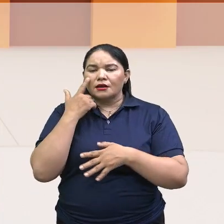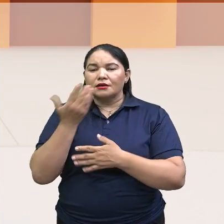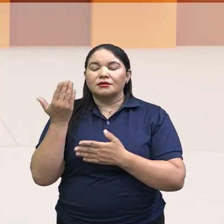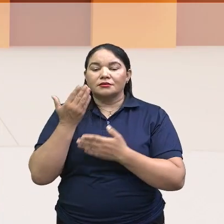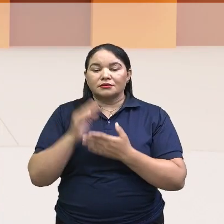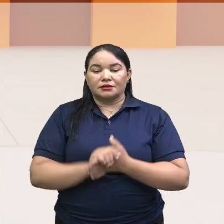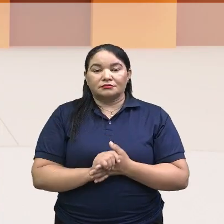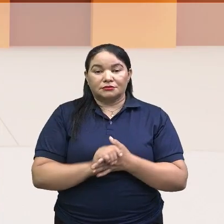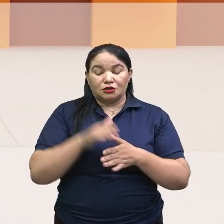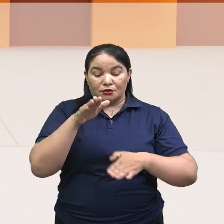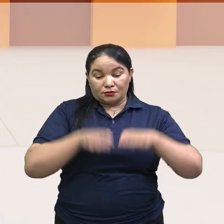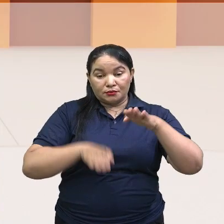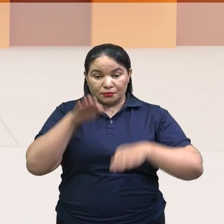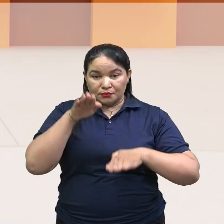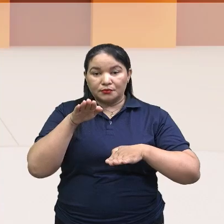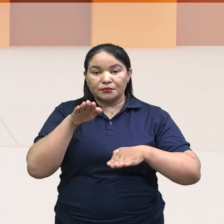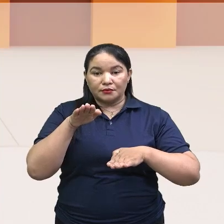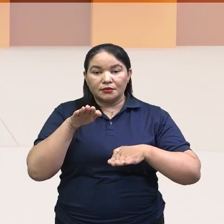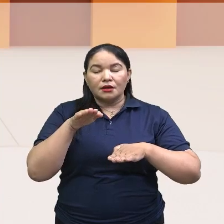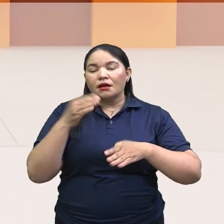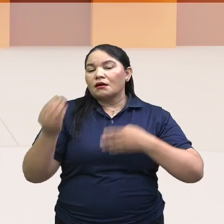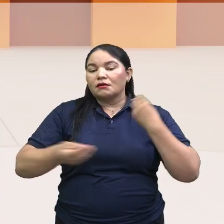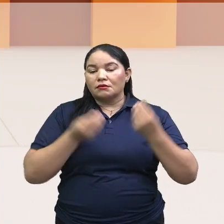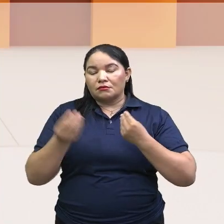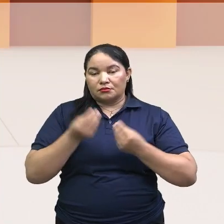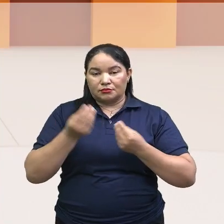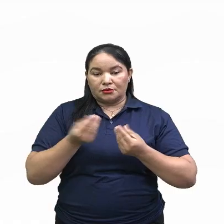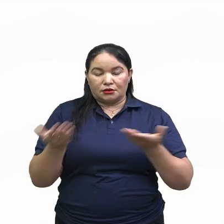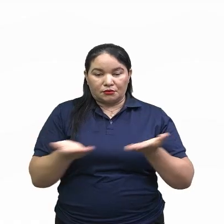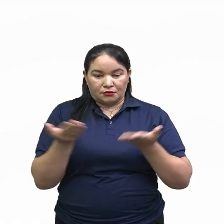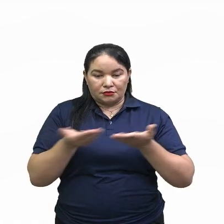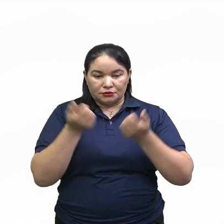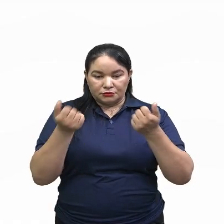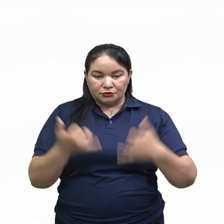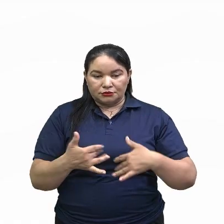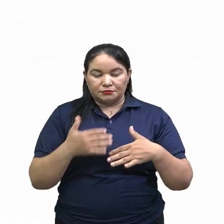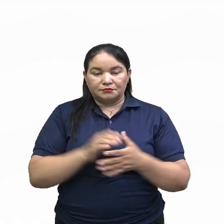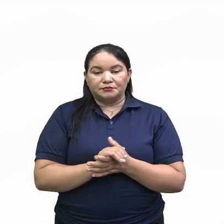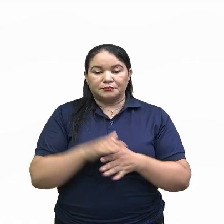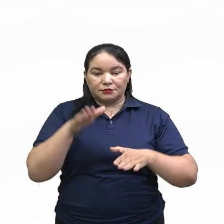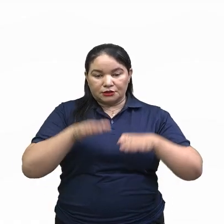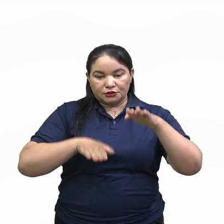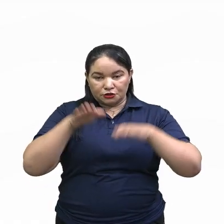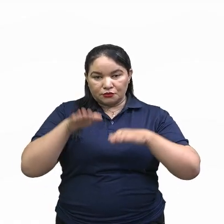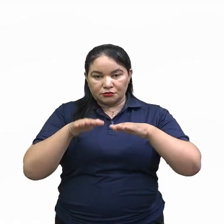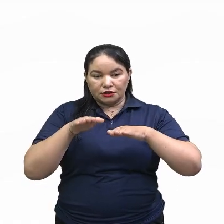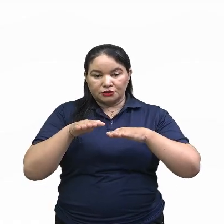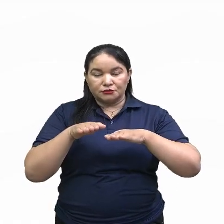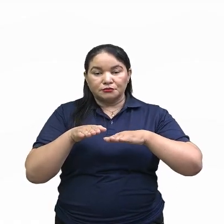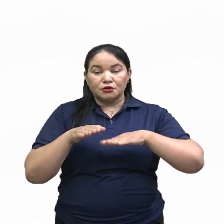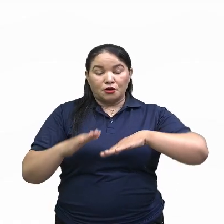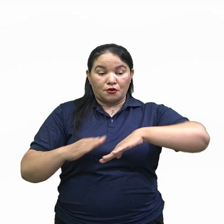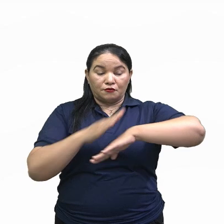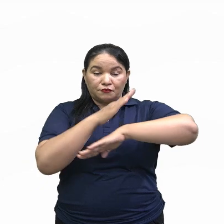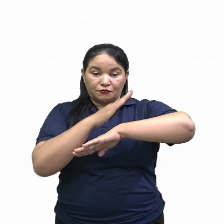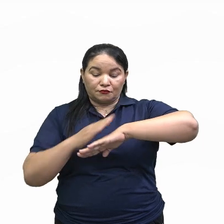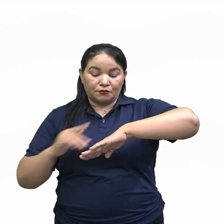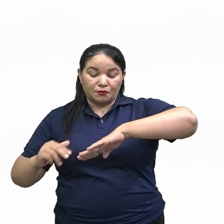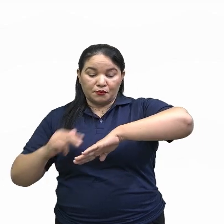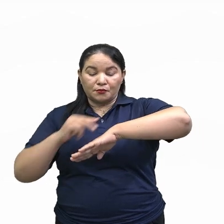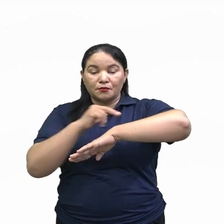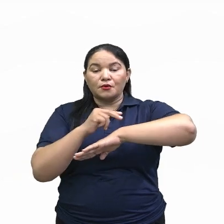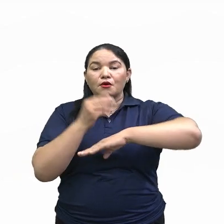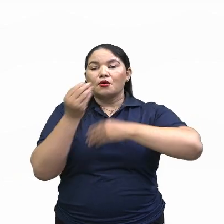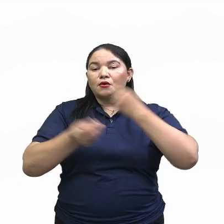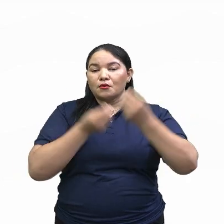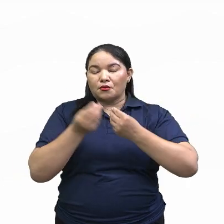questão das desigualdades, certo? Muito bem. E aí nós vamos falar das desigualdades verticais.